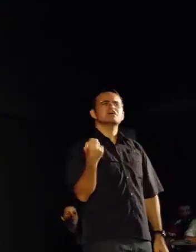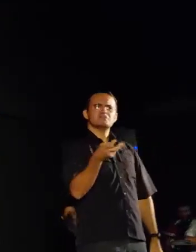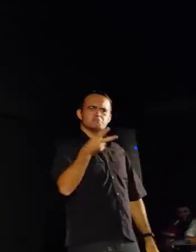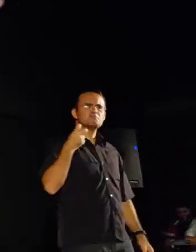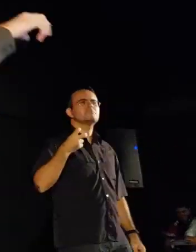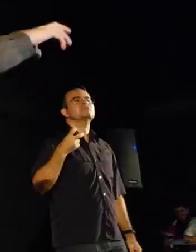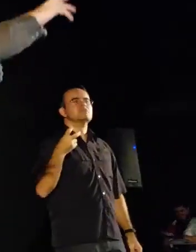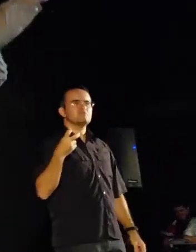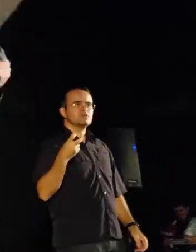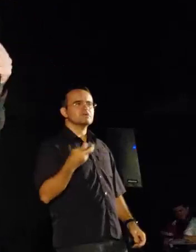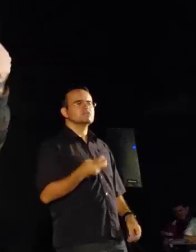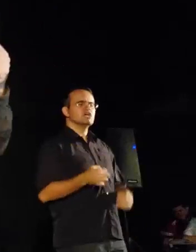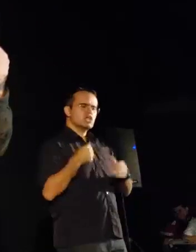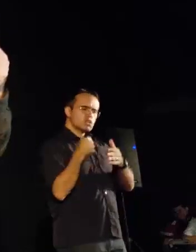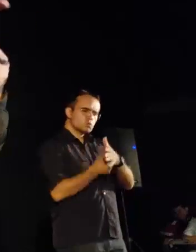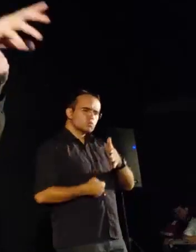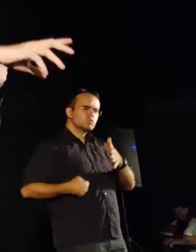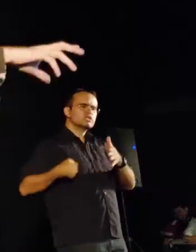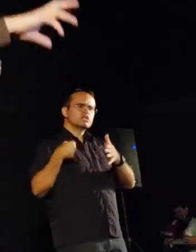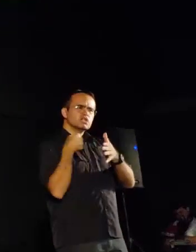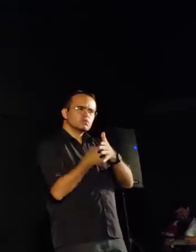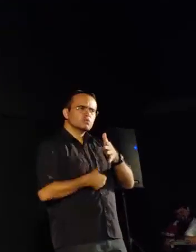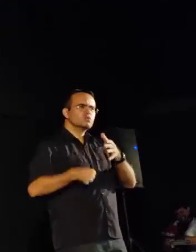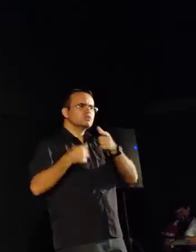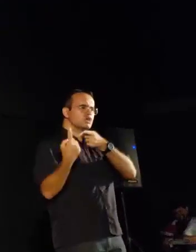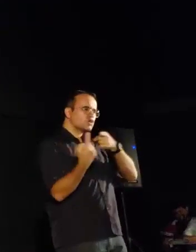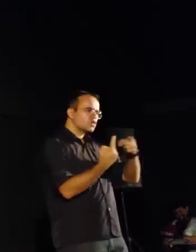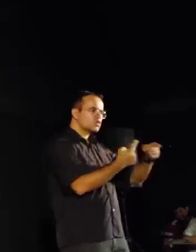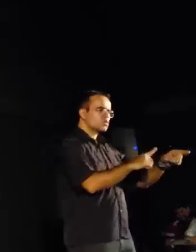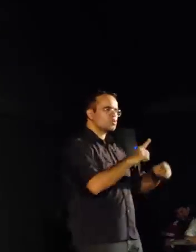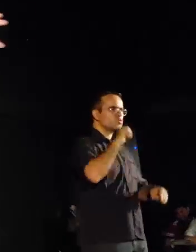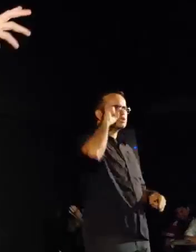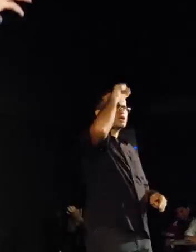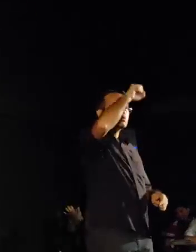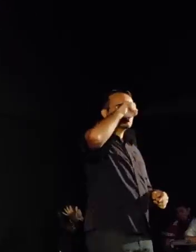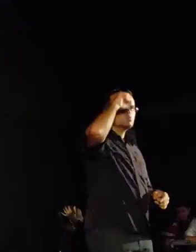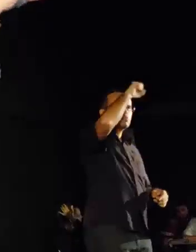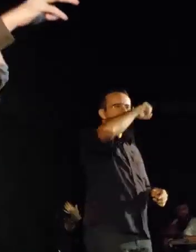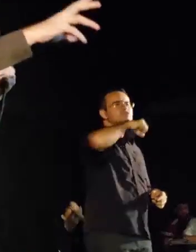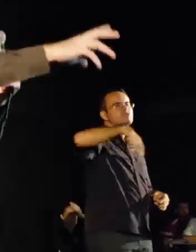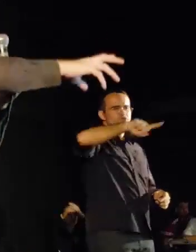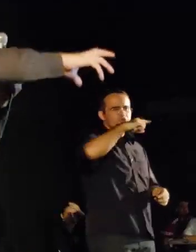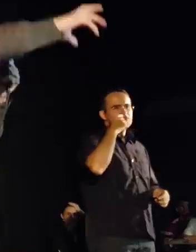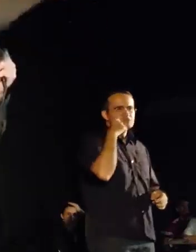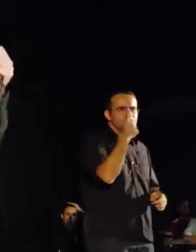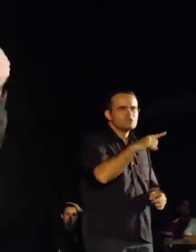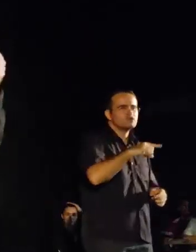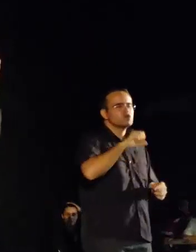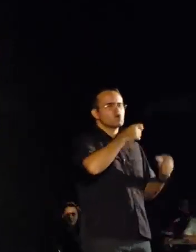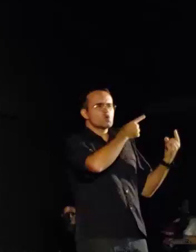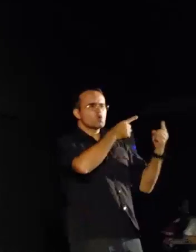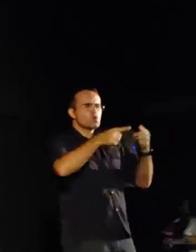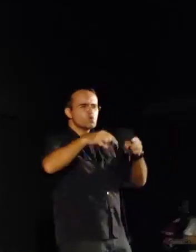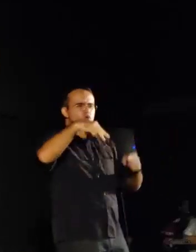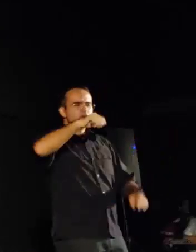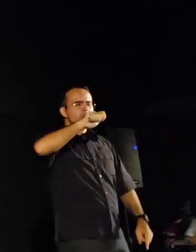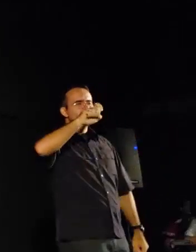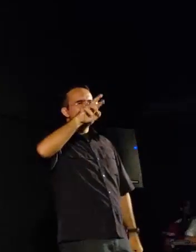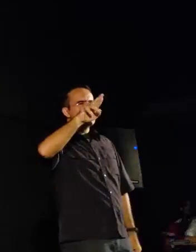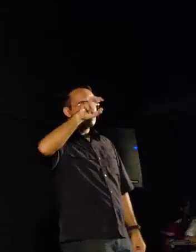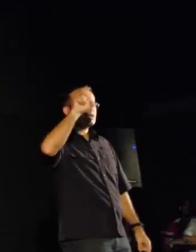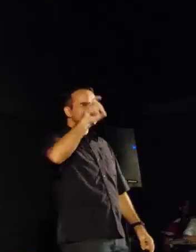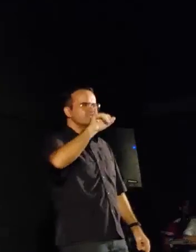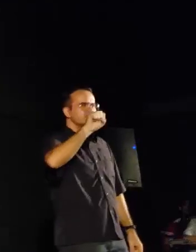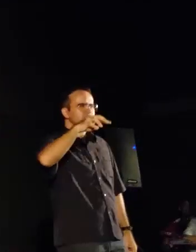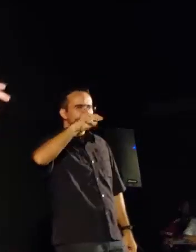fazem essas lutas contra o comunismo, todos vocês já viram, contra o marxismo. E muitos meus